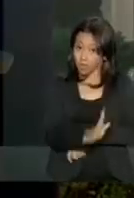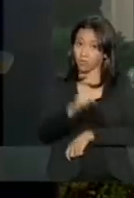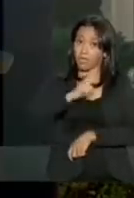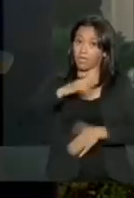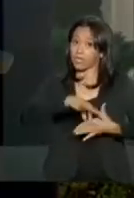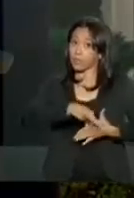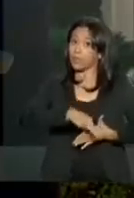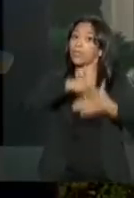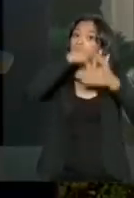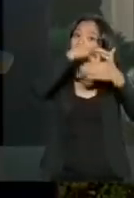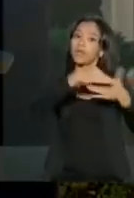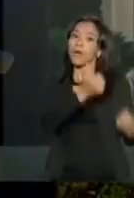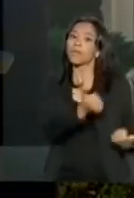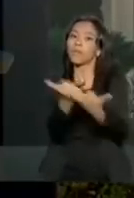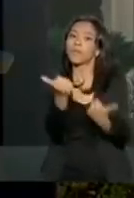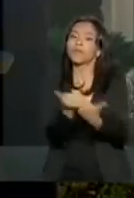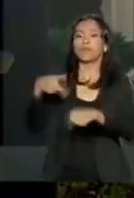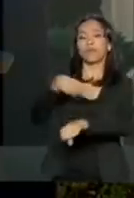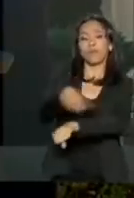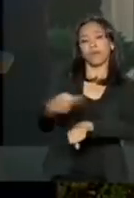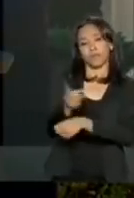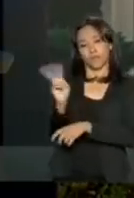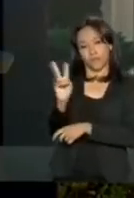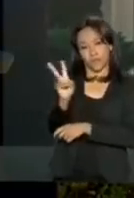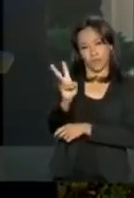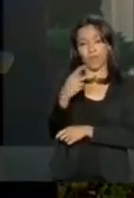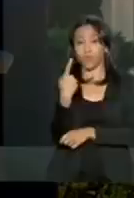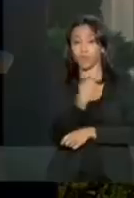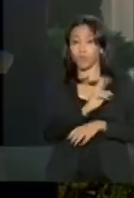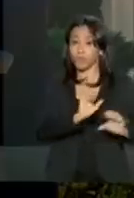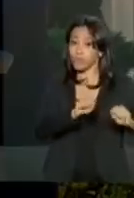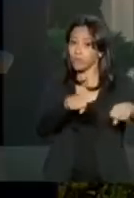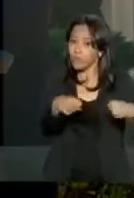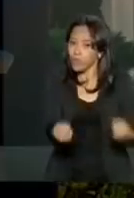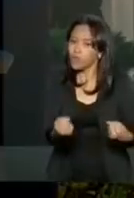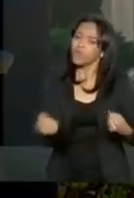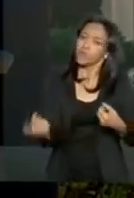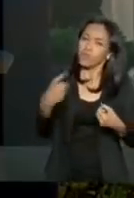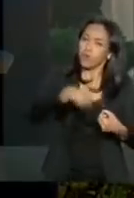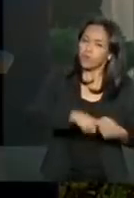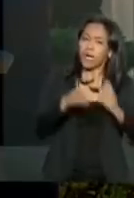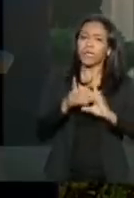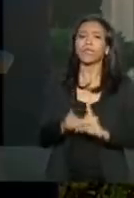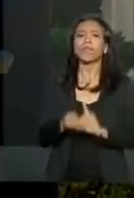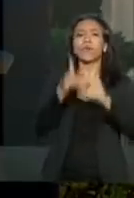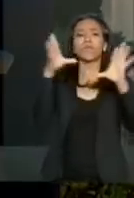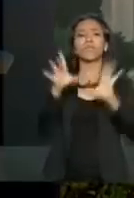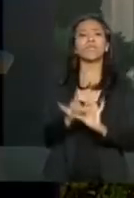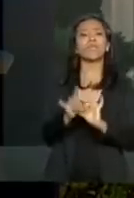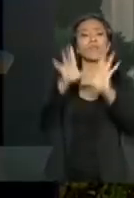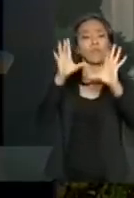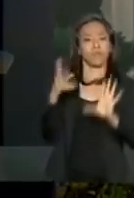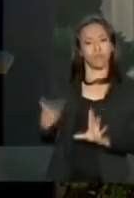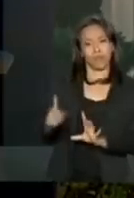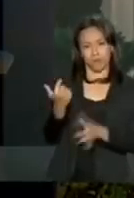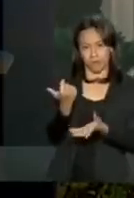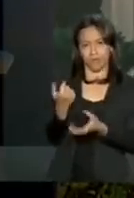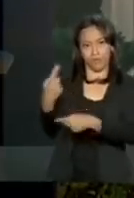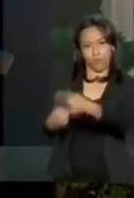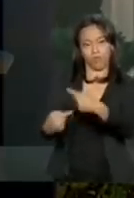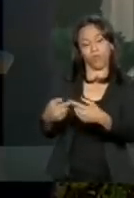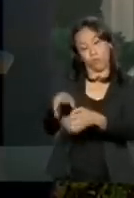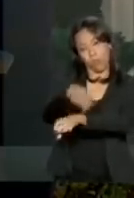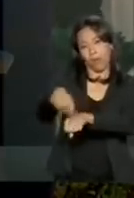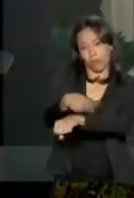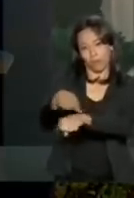ao povo da Venezuela e o seu esforço de retornar à democracia e à liberdade. O Brasil ajudou muito, junto